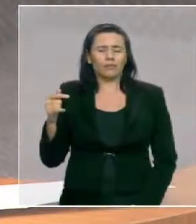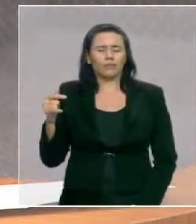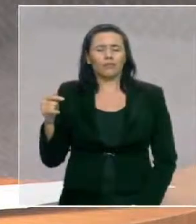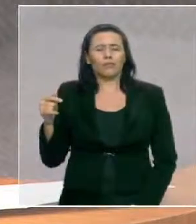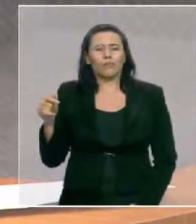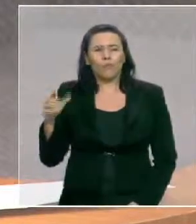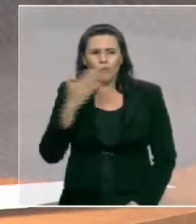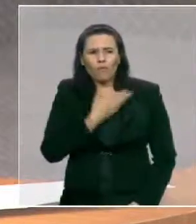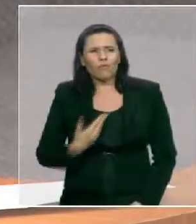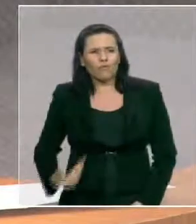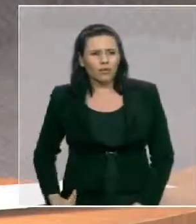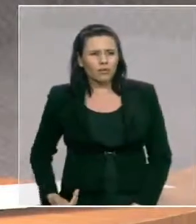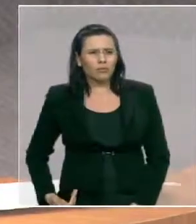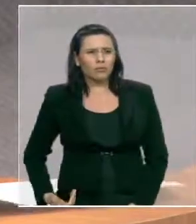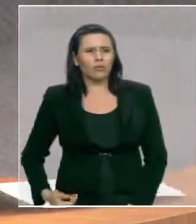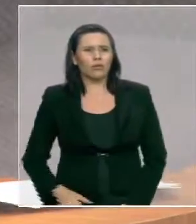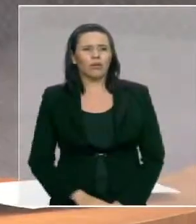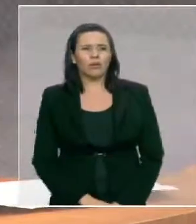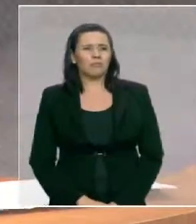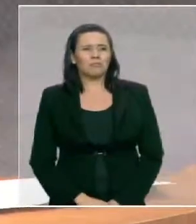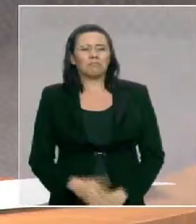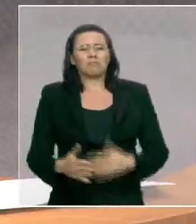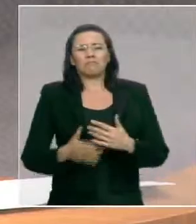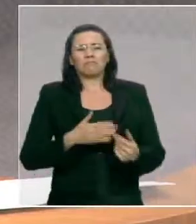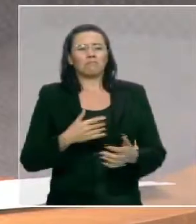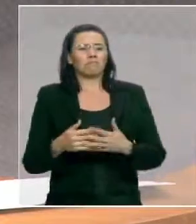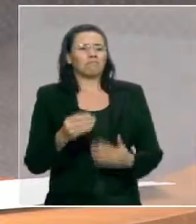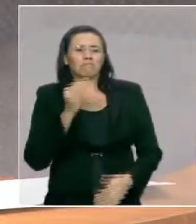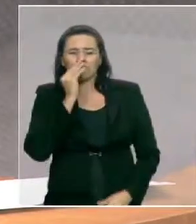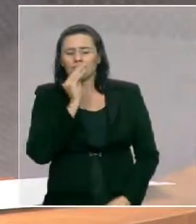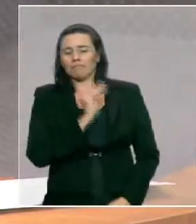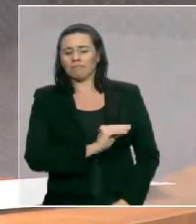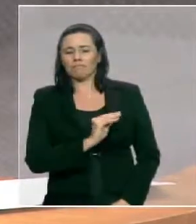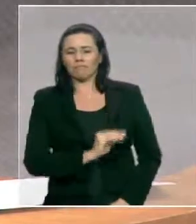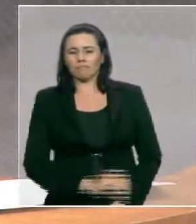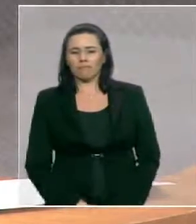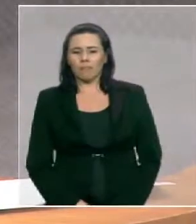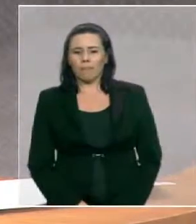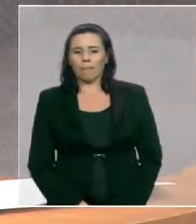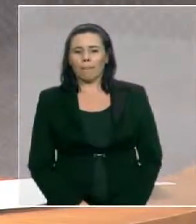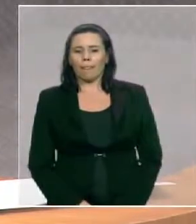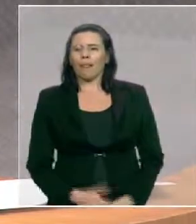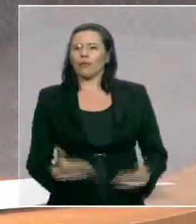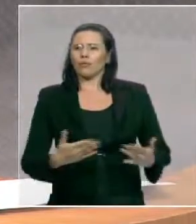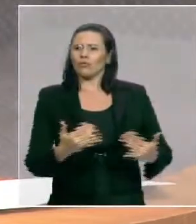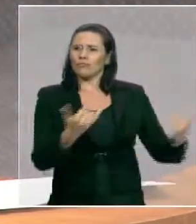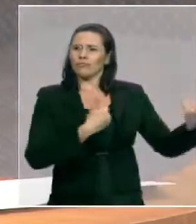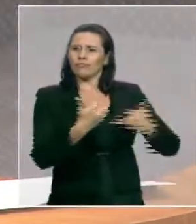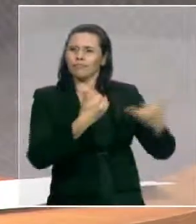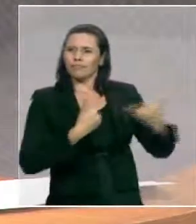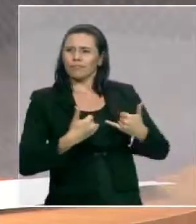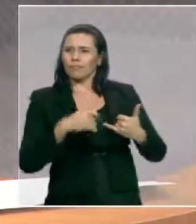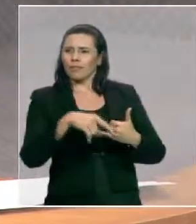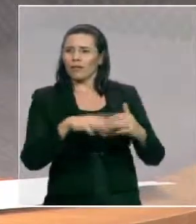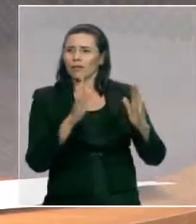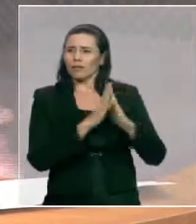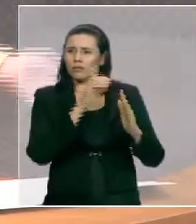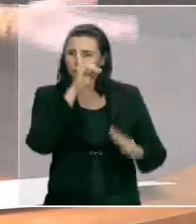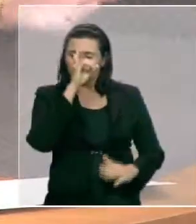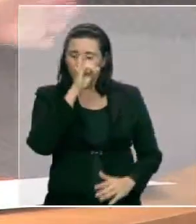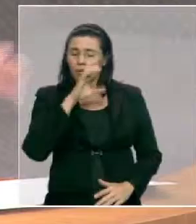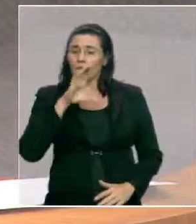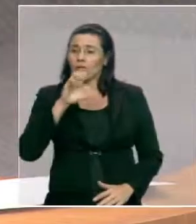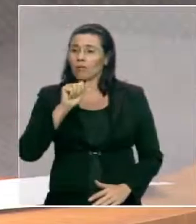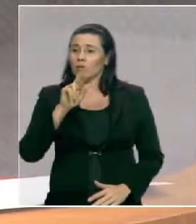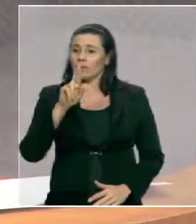Agora, a informação que chega para mim é que entrarão em greve os médicos do Carlos Macieira. E aí?